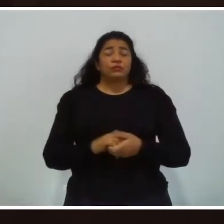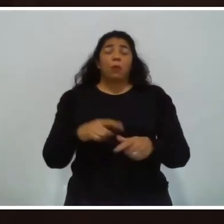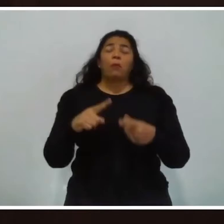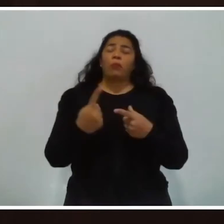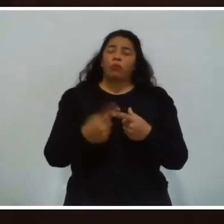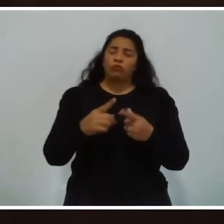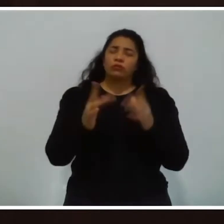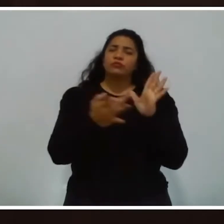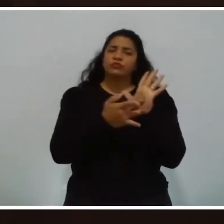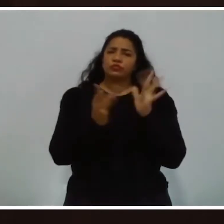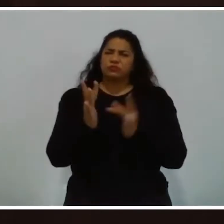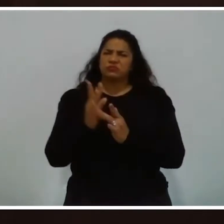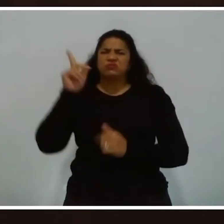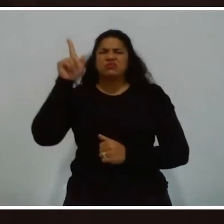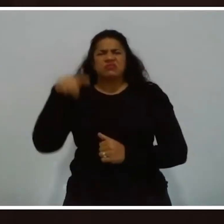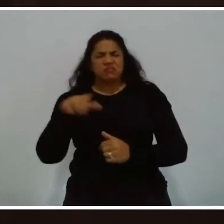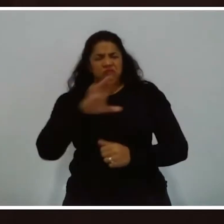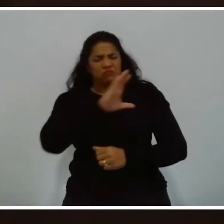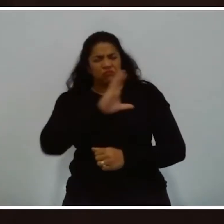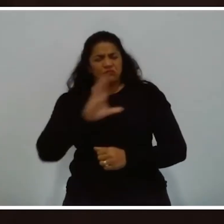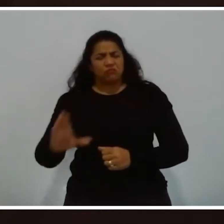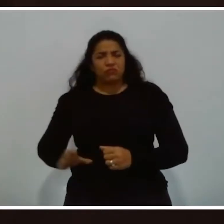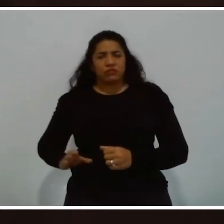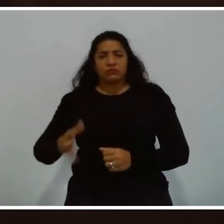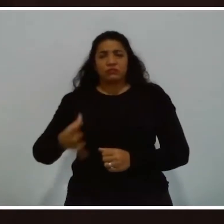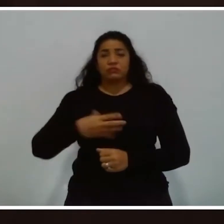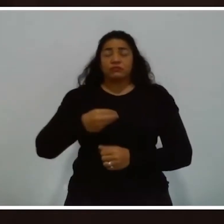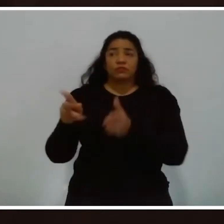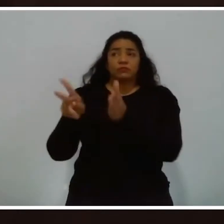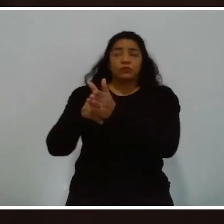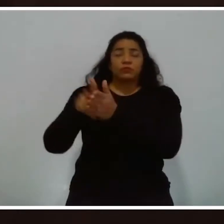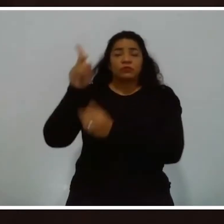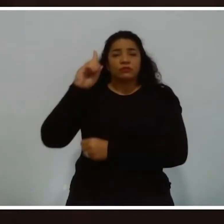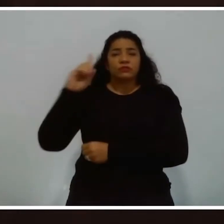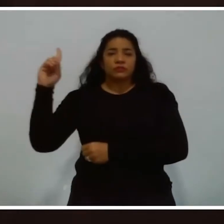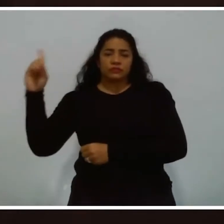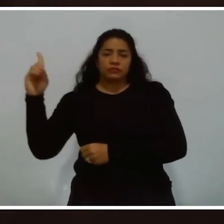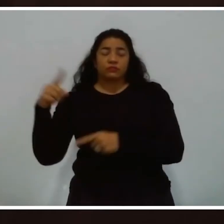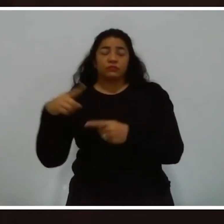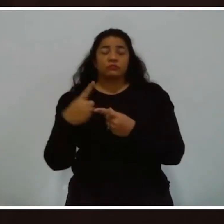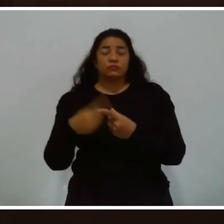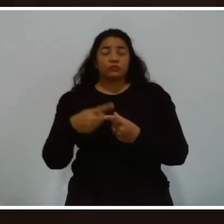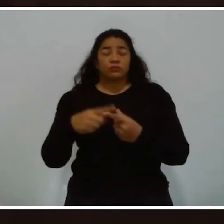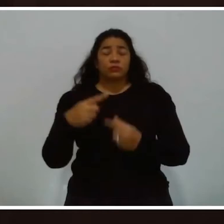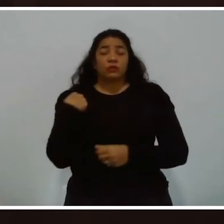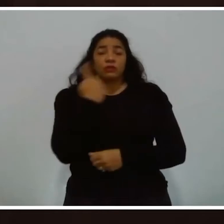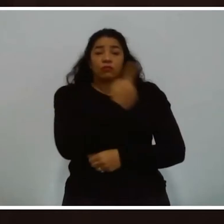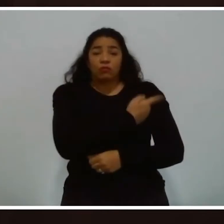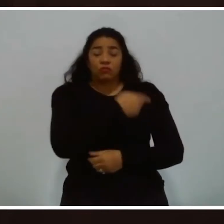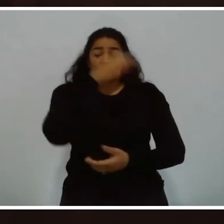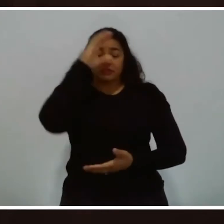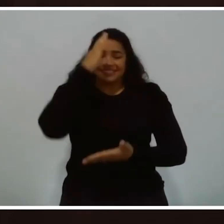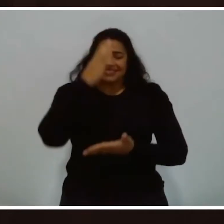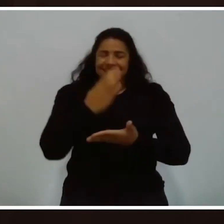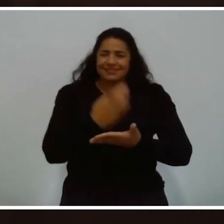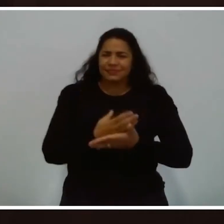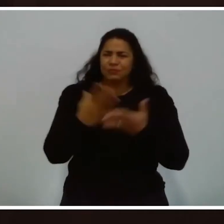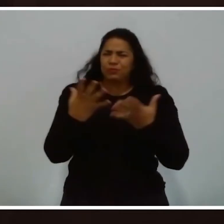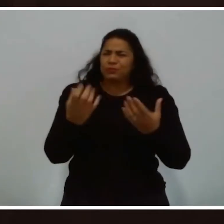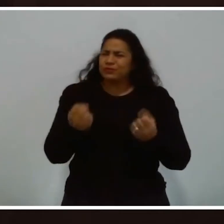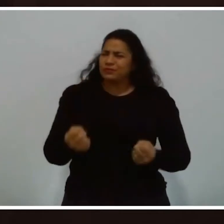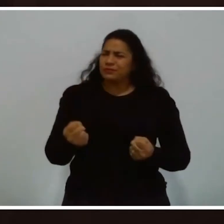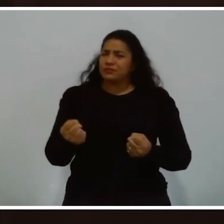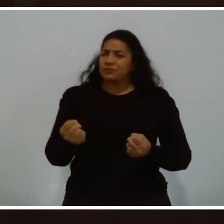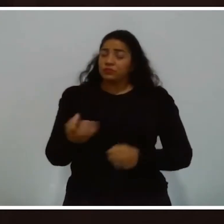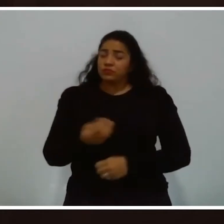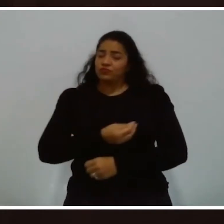que, crendo, tenhais vida em seu nome. Tá certo? Ó